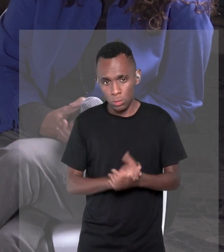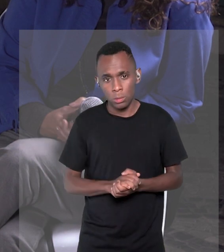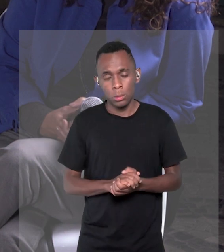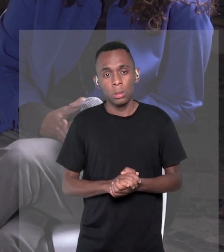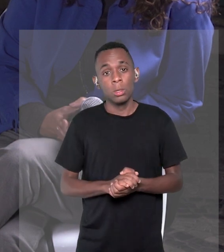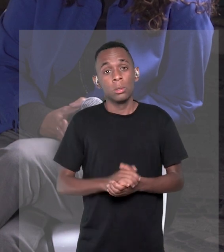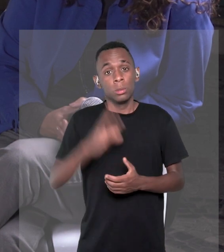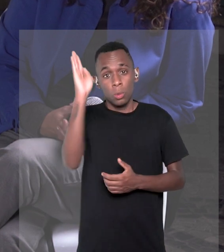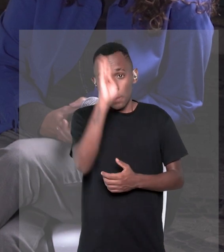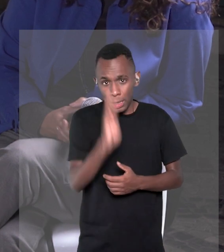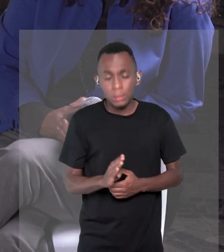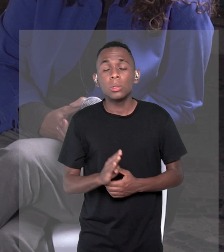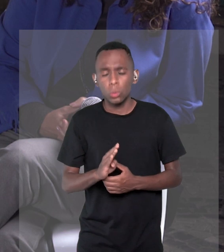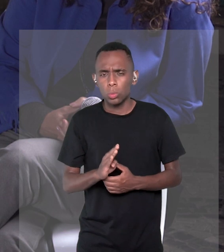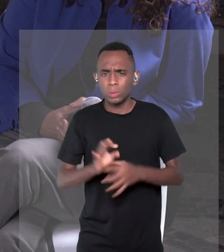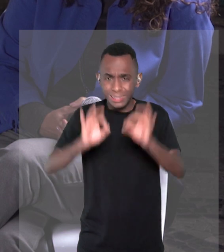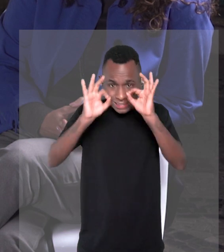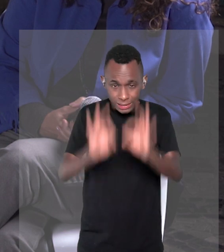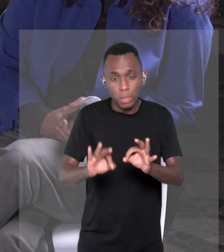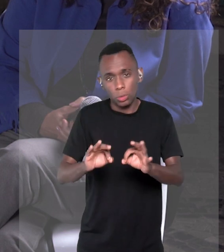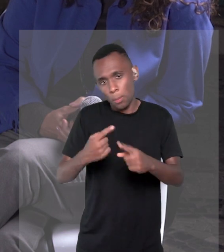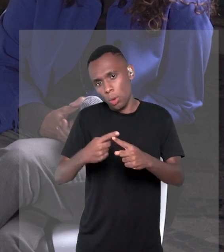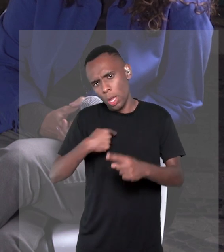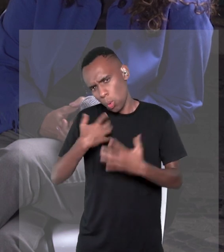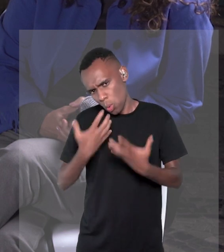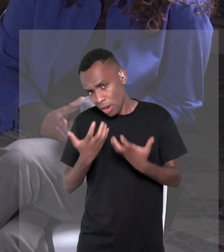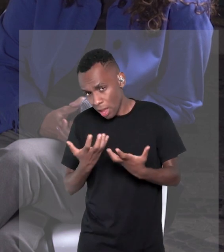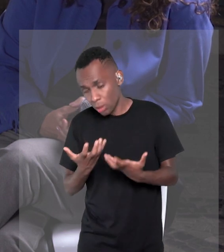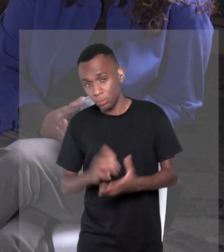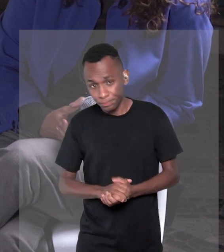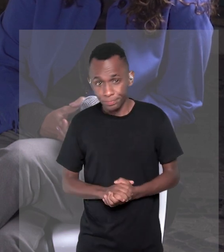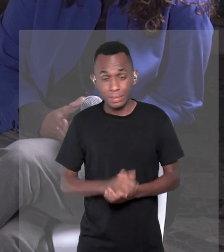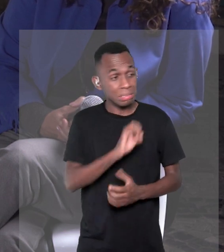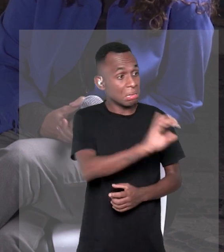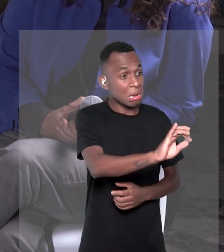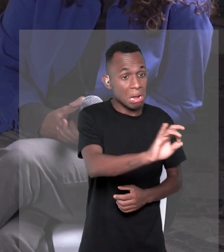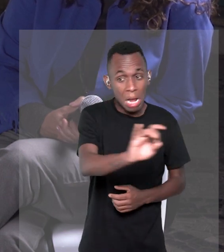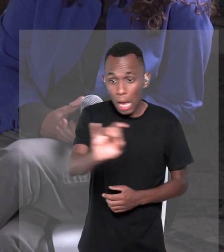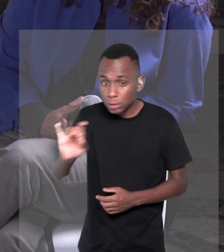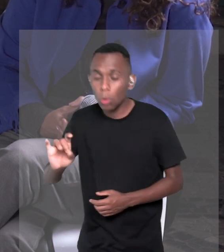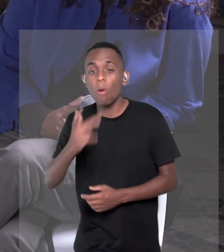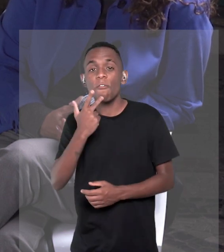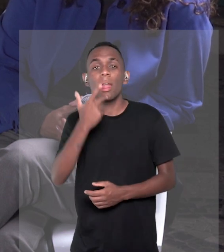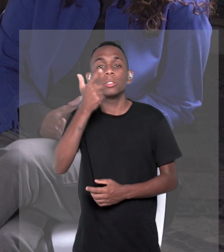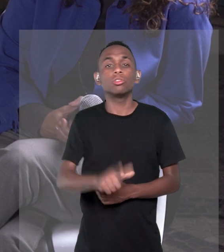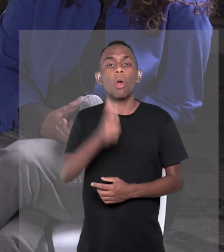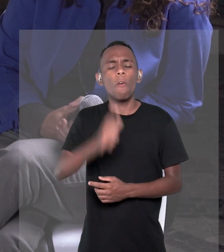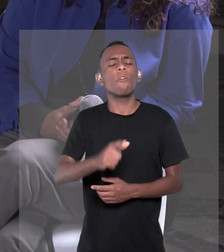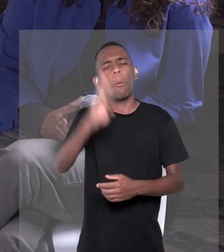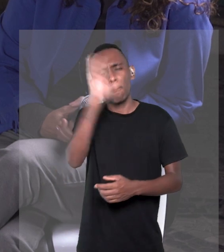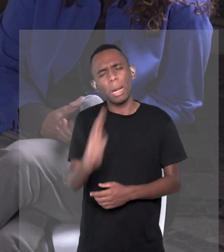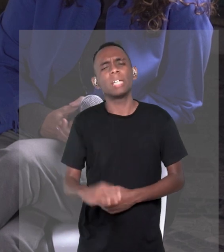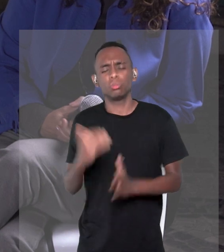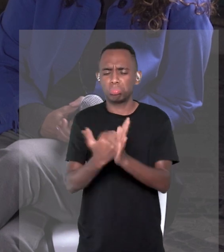porque eu não quero, o Brasil vai dar certo porque eu quero. Não é? Se cada um